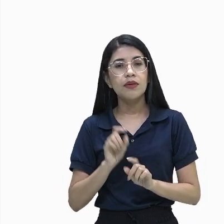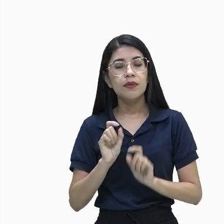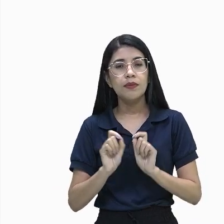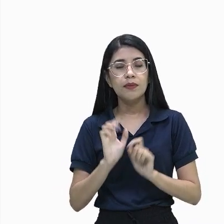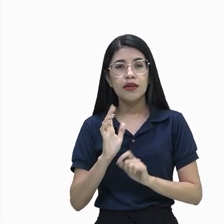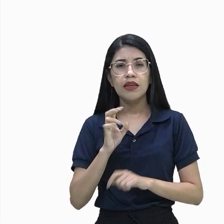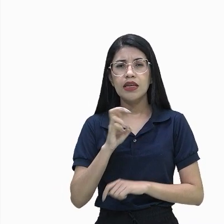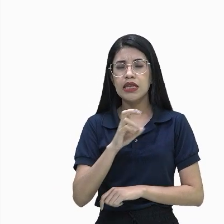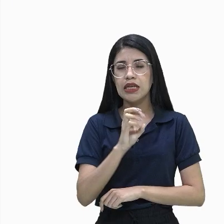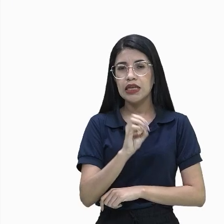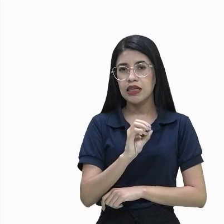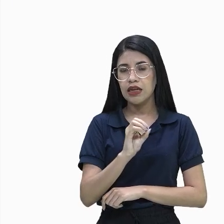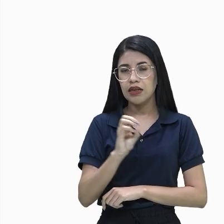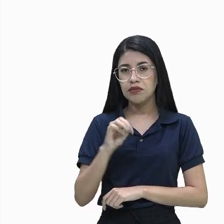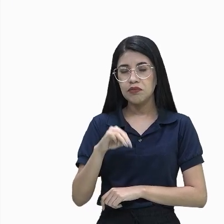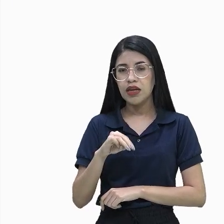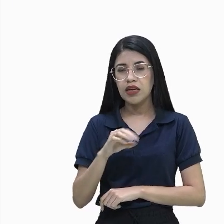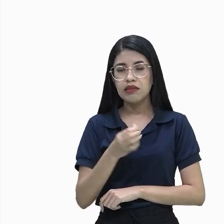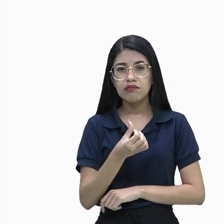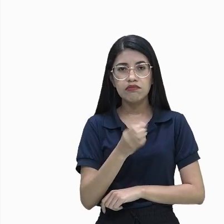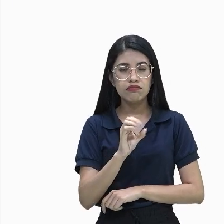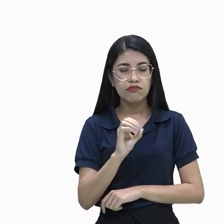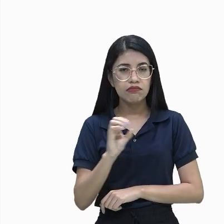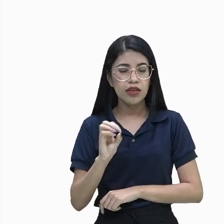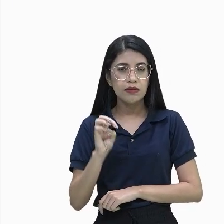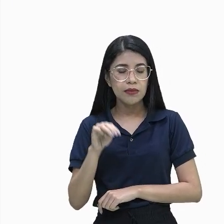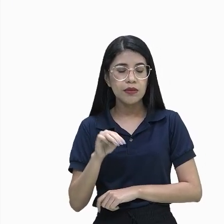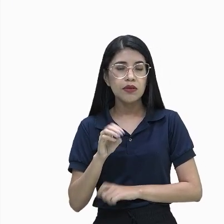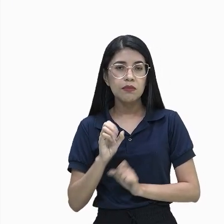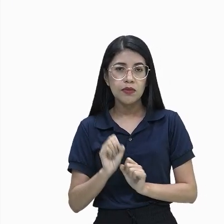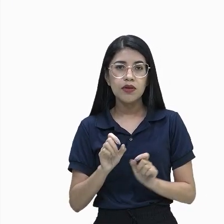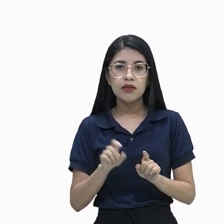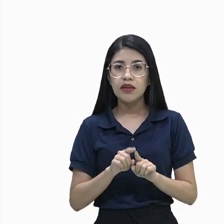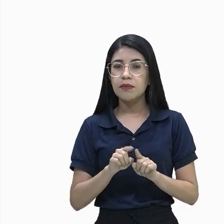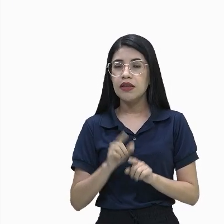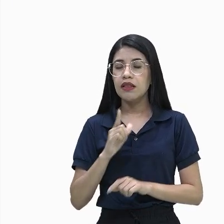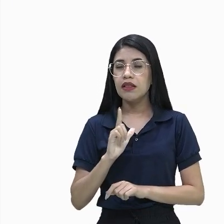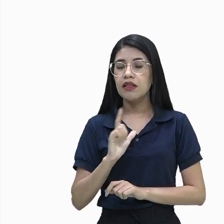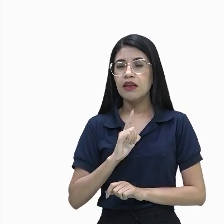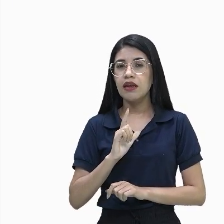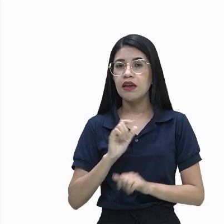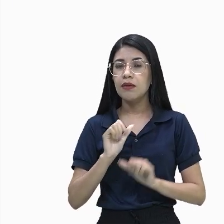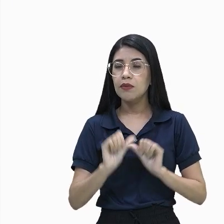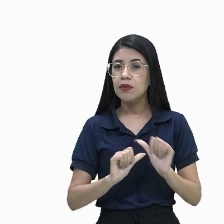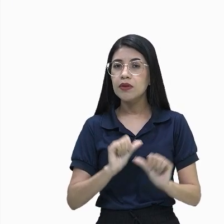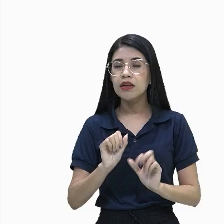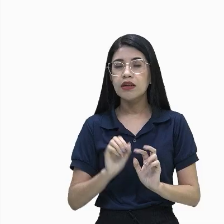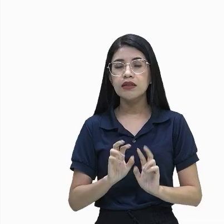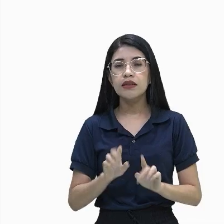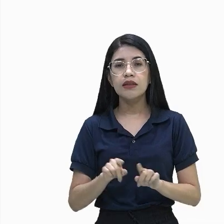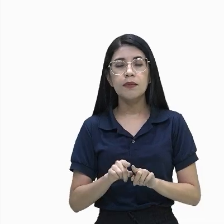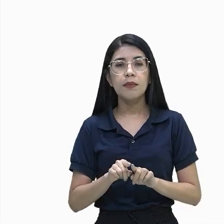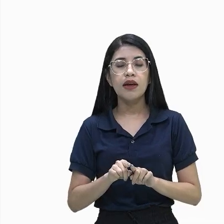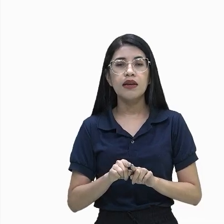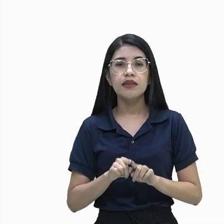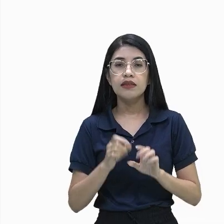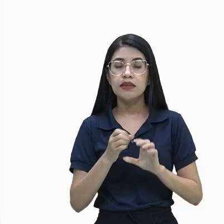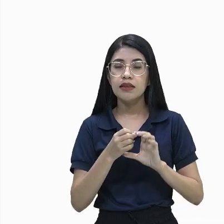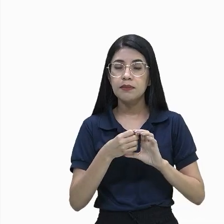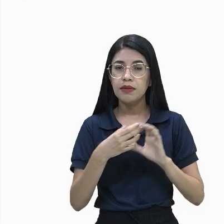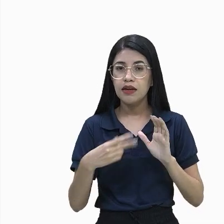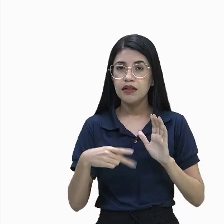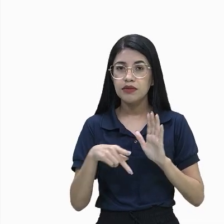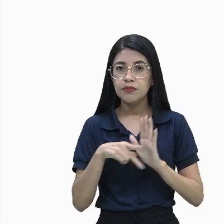500 metros, 600 metros, vai ocorrer ali algumas mudanças, porém acaba tendo as características